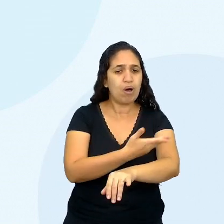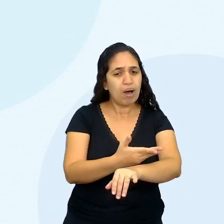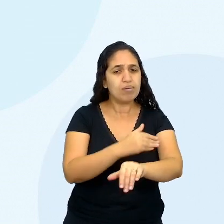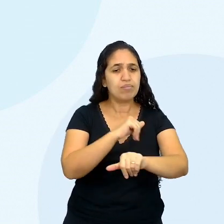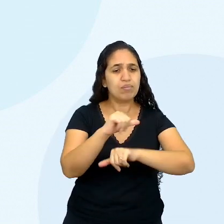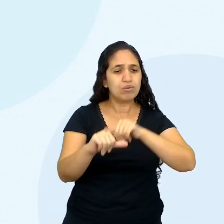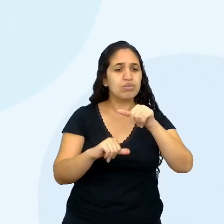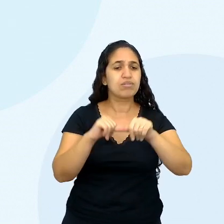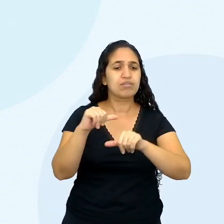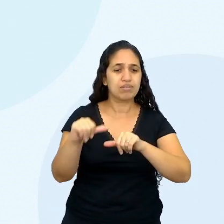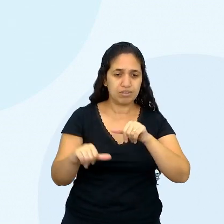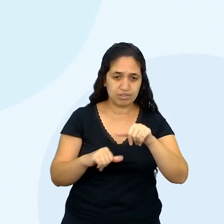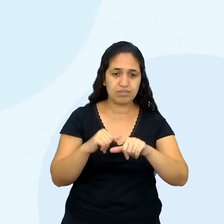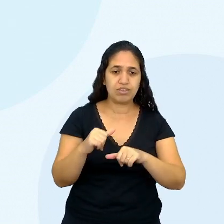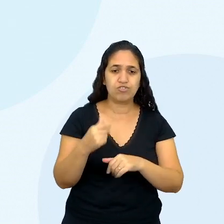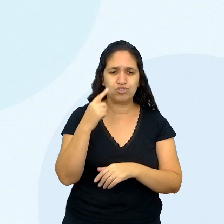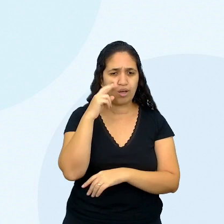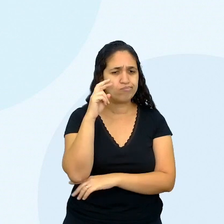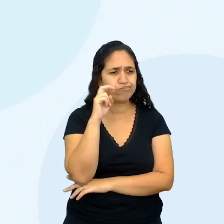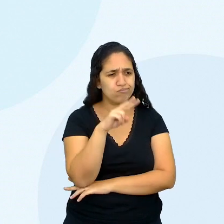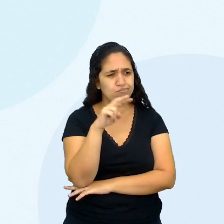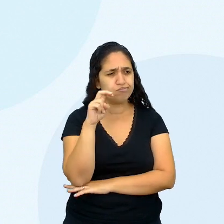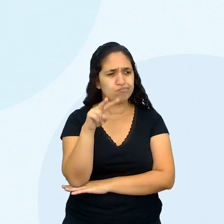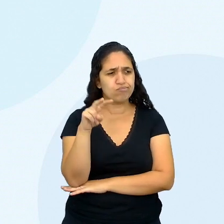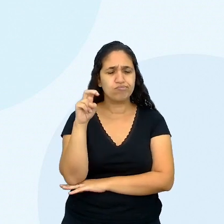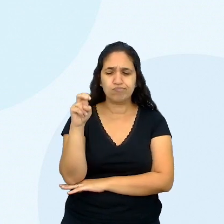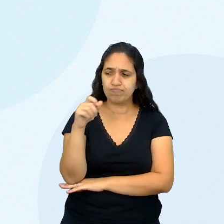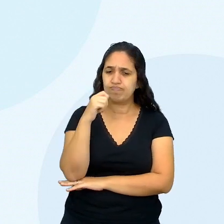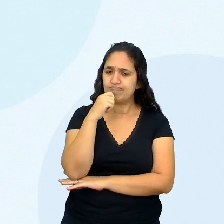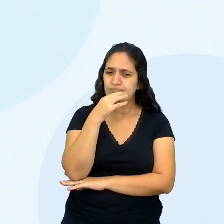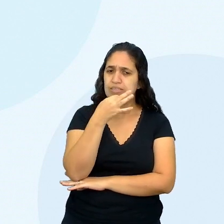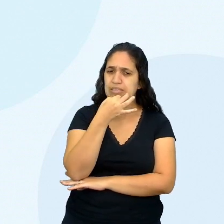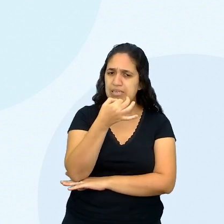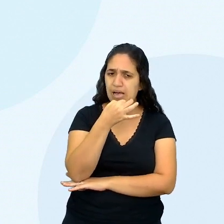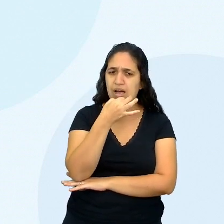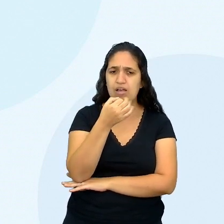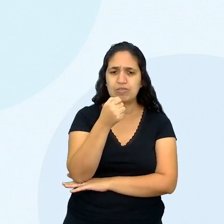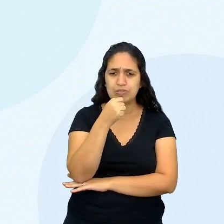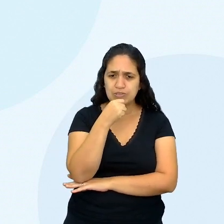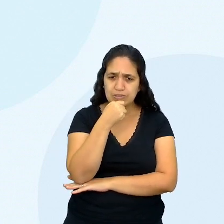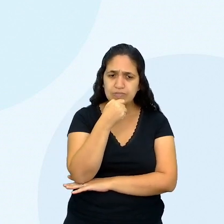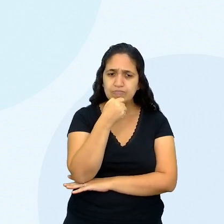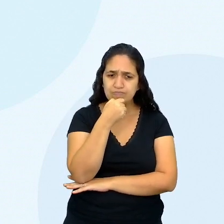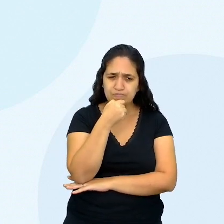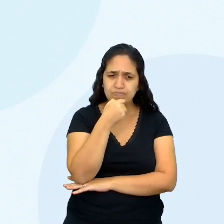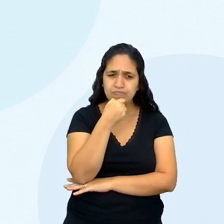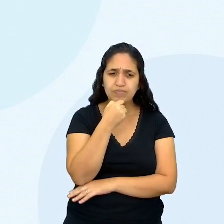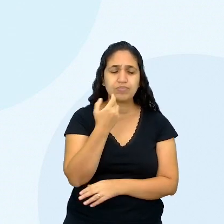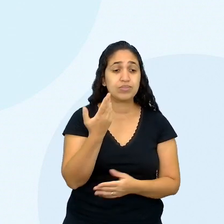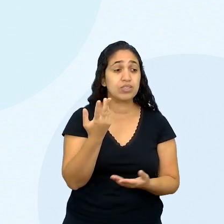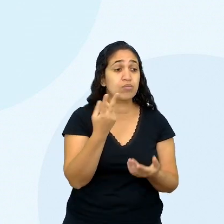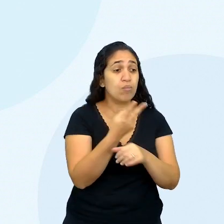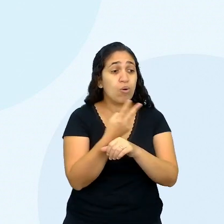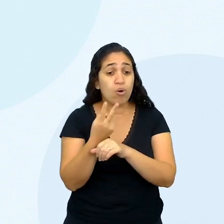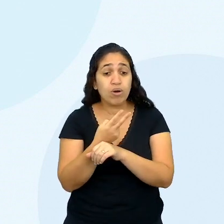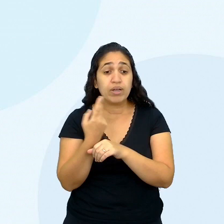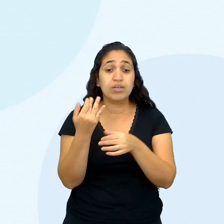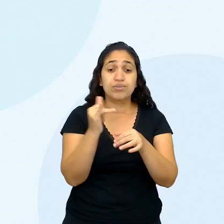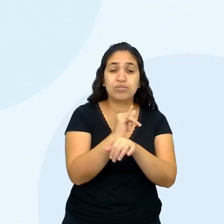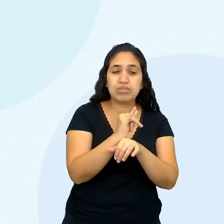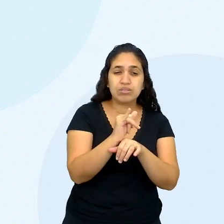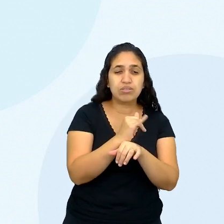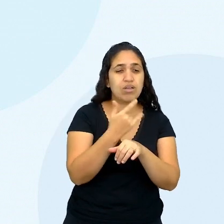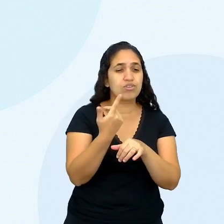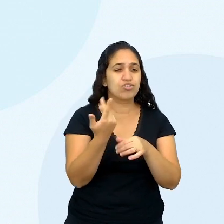muito importante, né? Já estão olhando de forma um pouquinho mais crítica e um pouquinho menos, e procurando usar de maneira um pouquinho